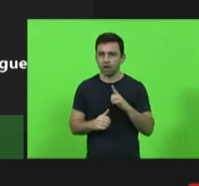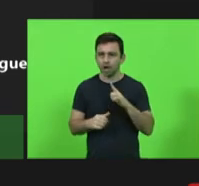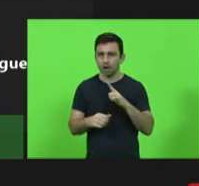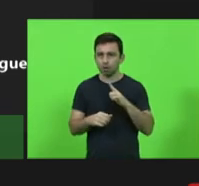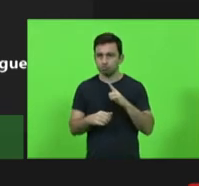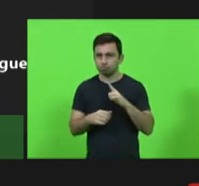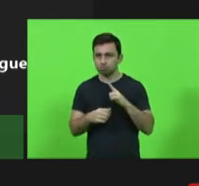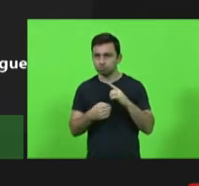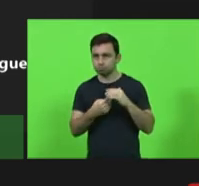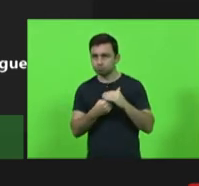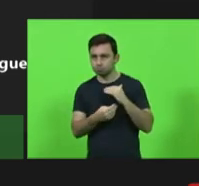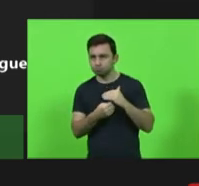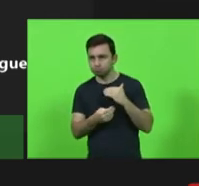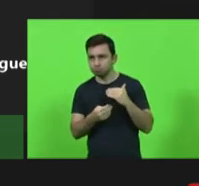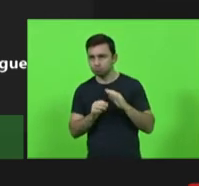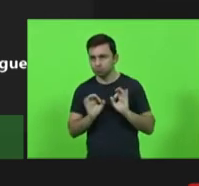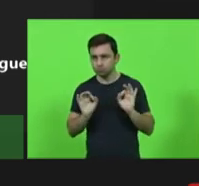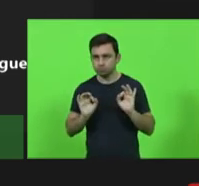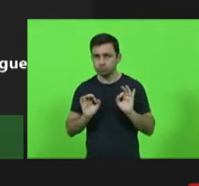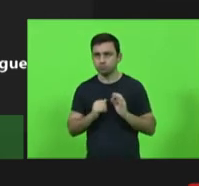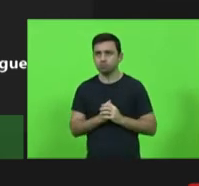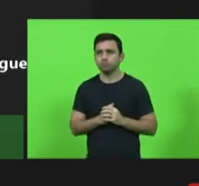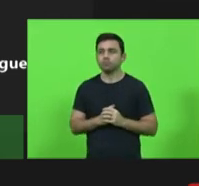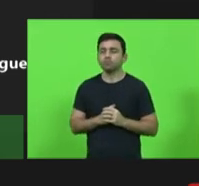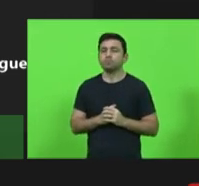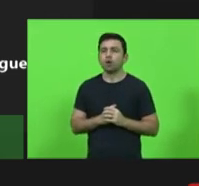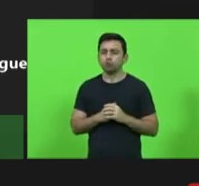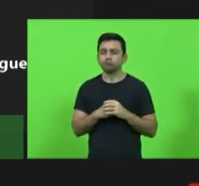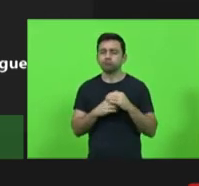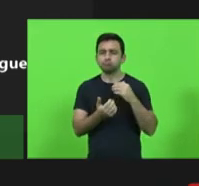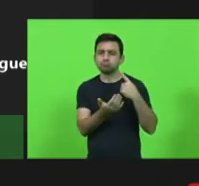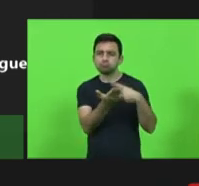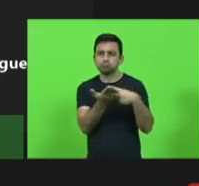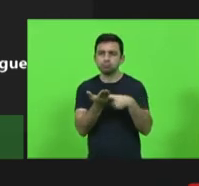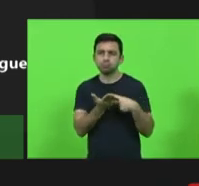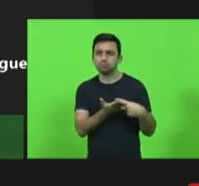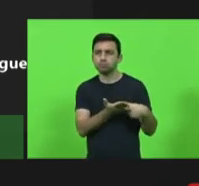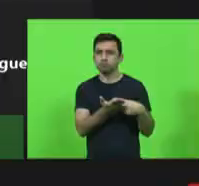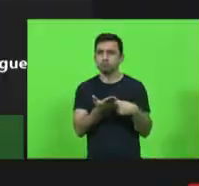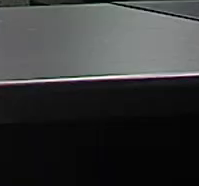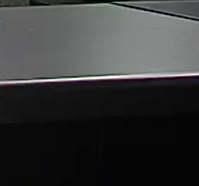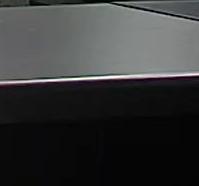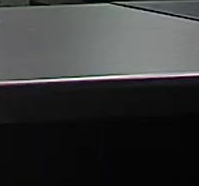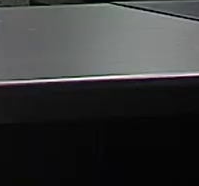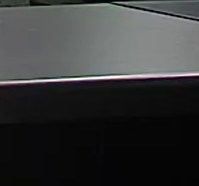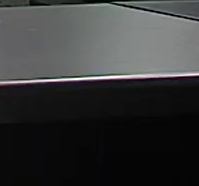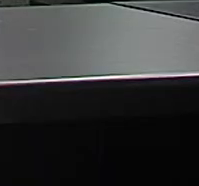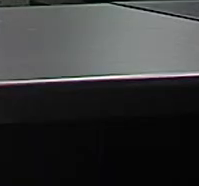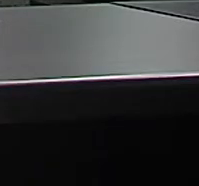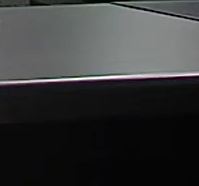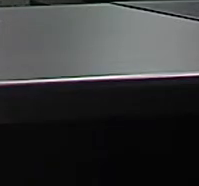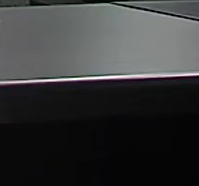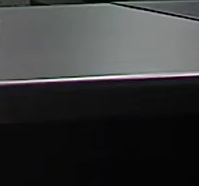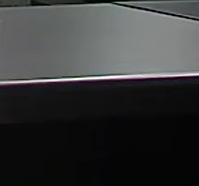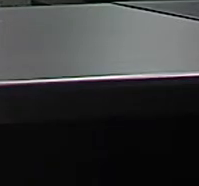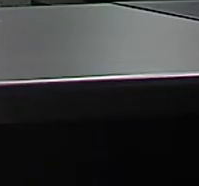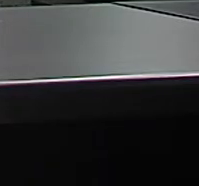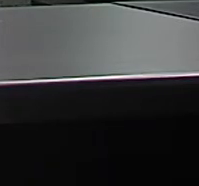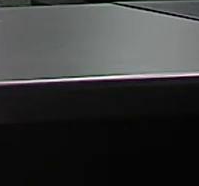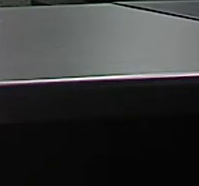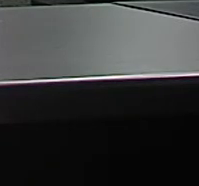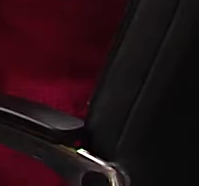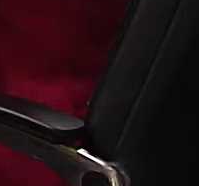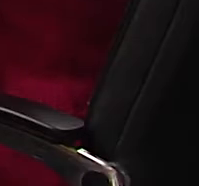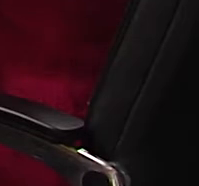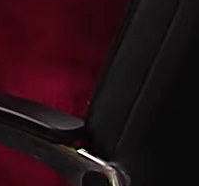Tribunal de Justiça apresentou os projetos e programas que já desenvolvidos também exemplos de municípios onde as políticas para a proteção